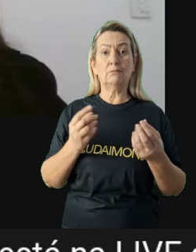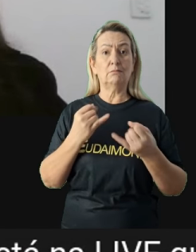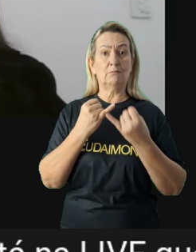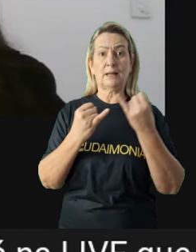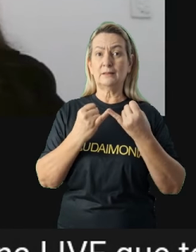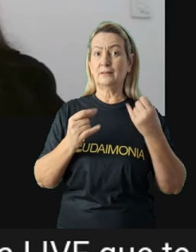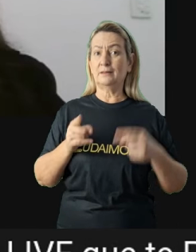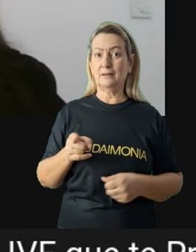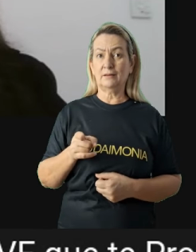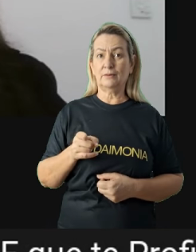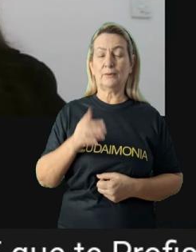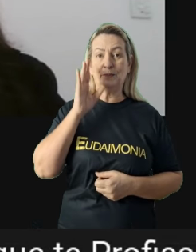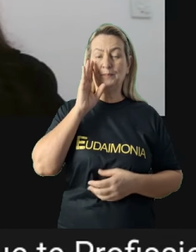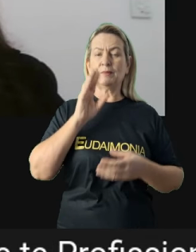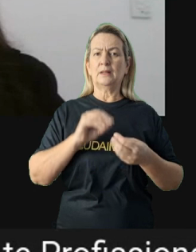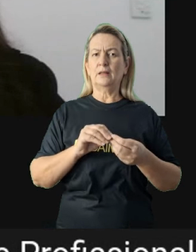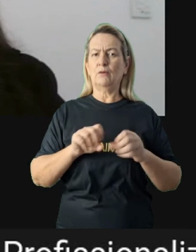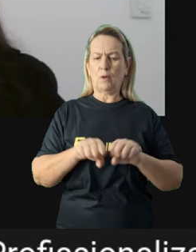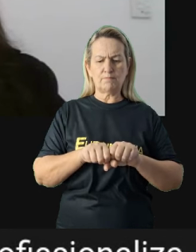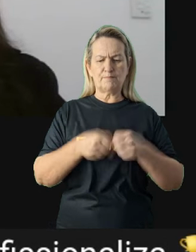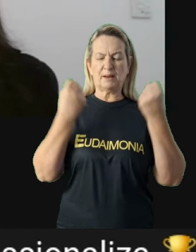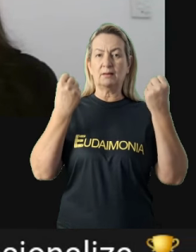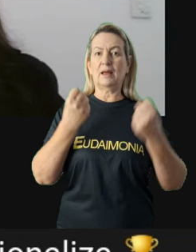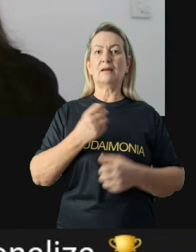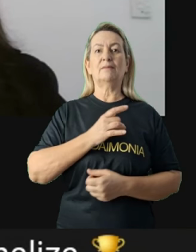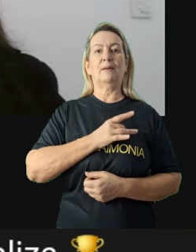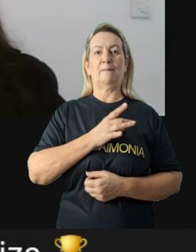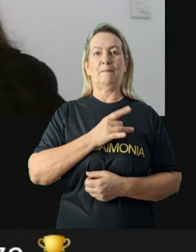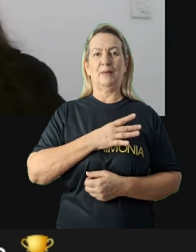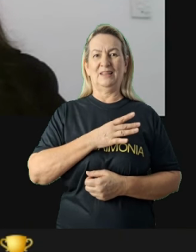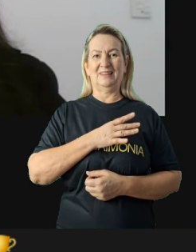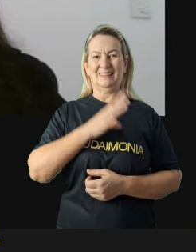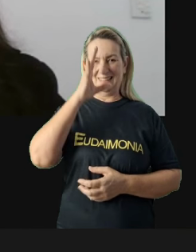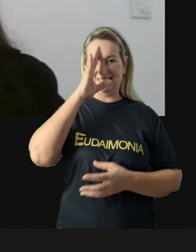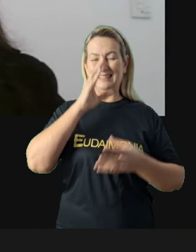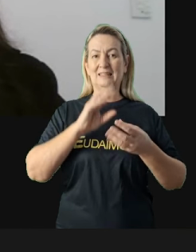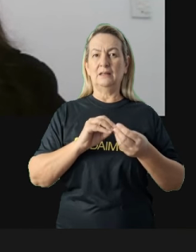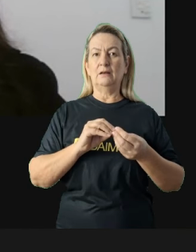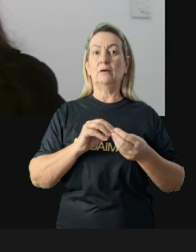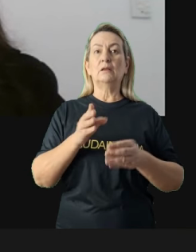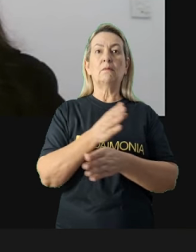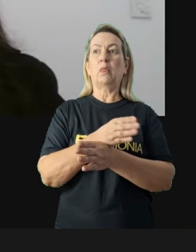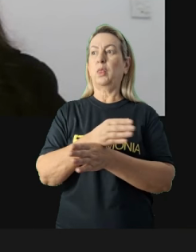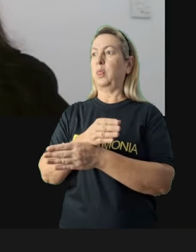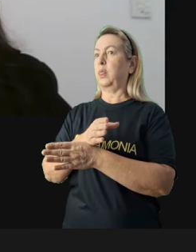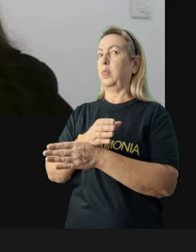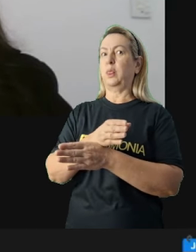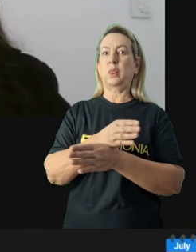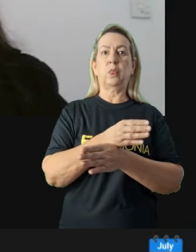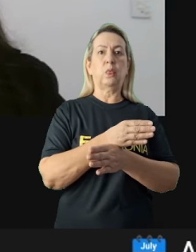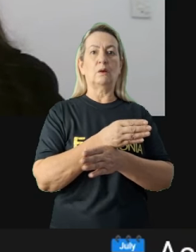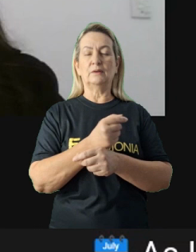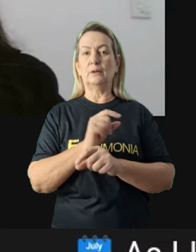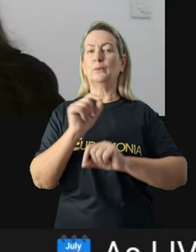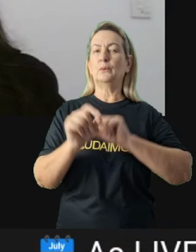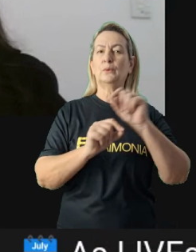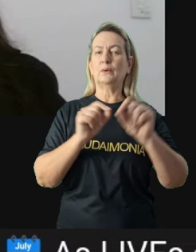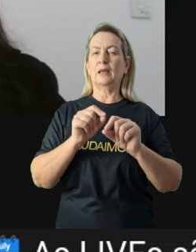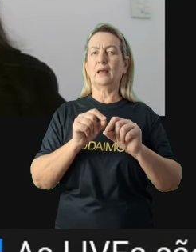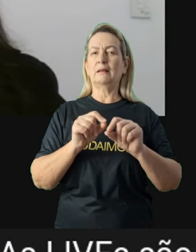isso. Então, uma das sugestões é quebra esse medo, que eu digo para os docentes, alunos que se veem